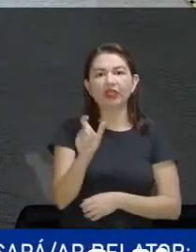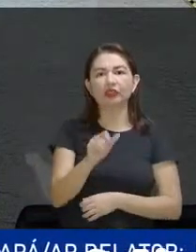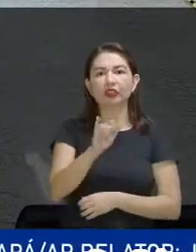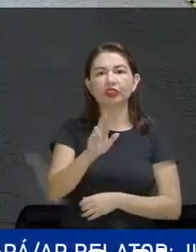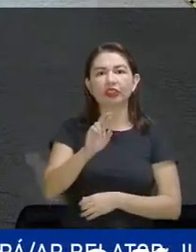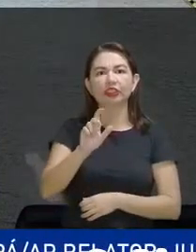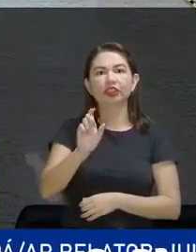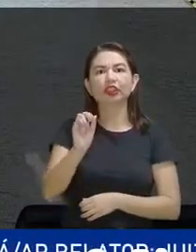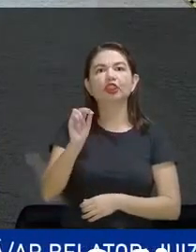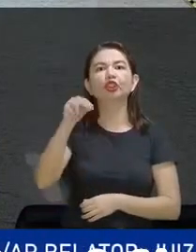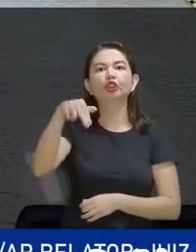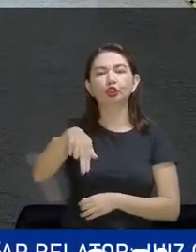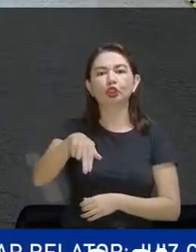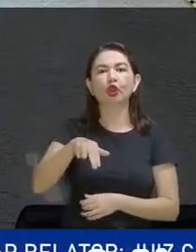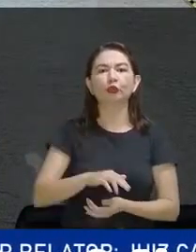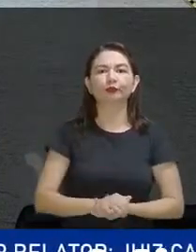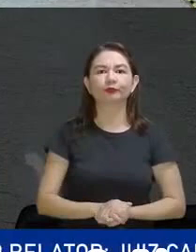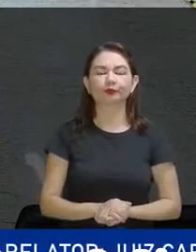CPF